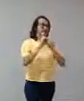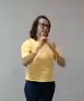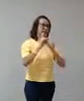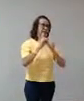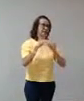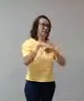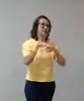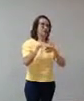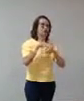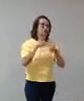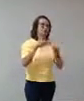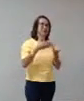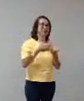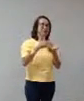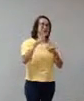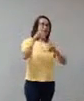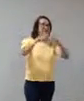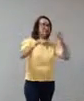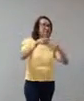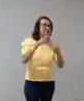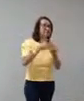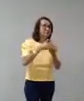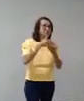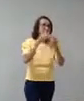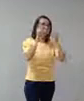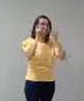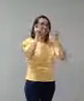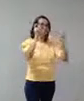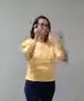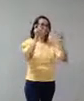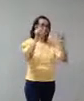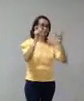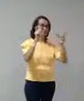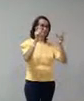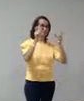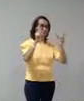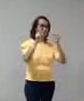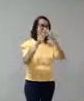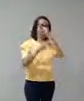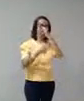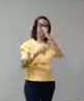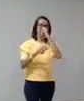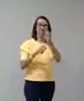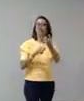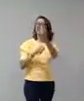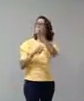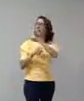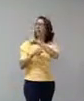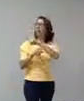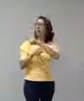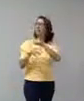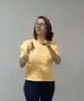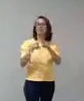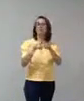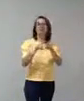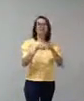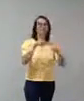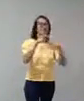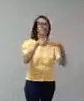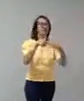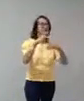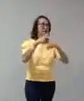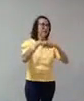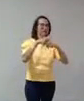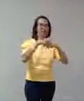um interesse muito grande pelas neurociências. Essa outra artista que trabalha com vidro, a